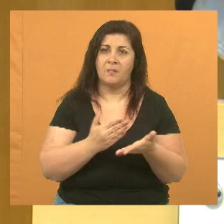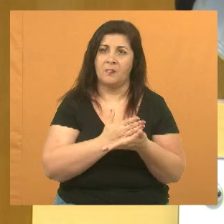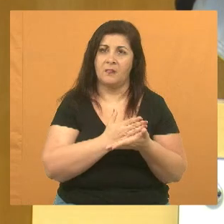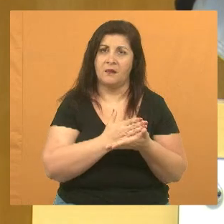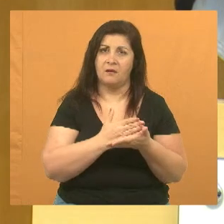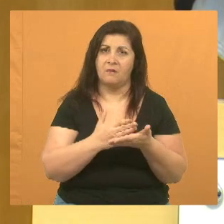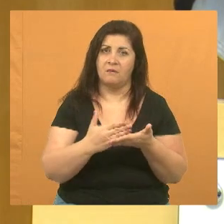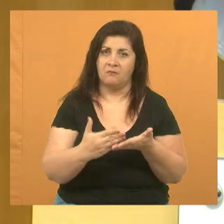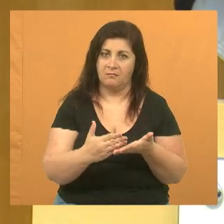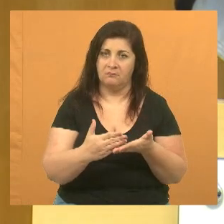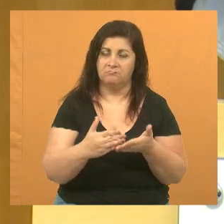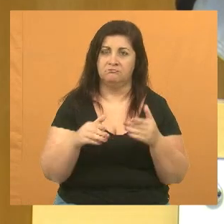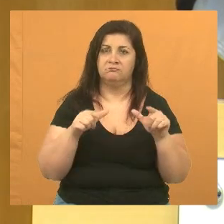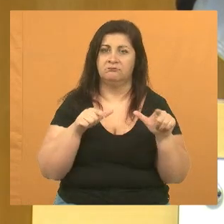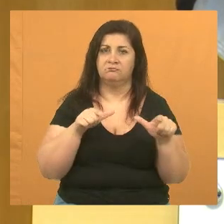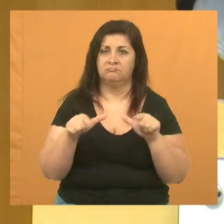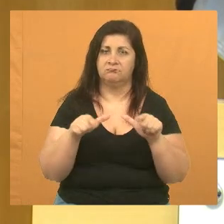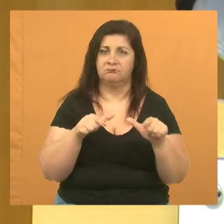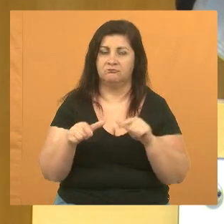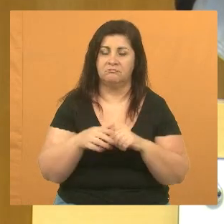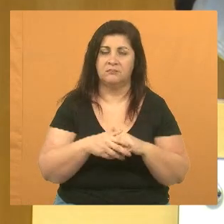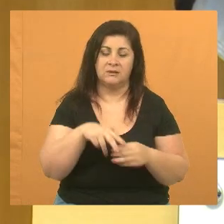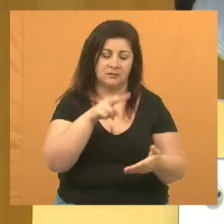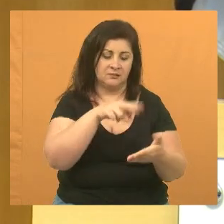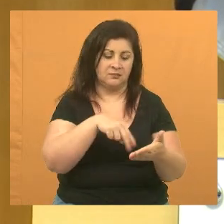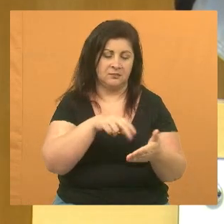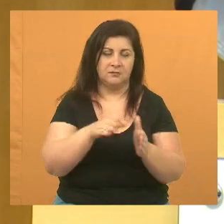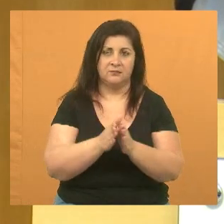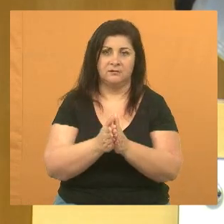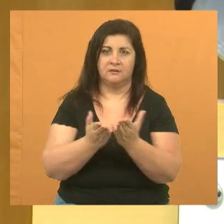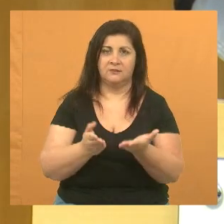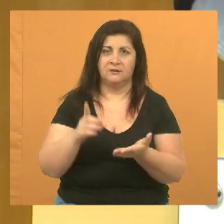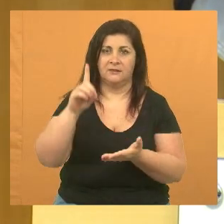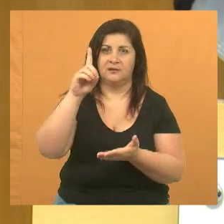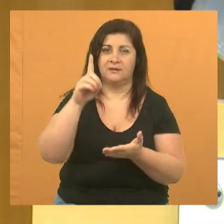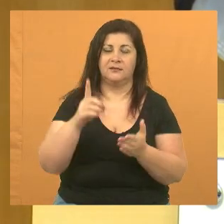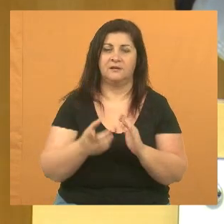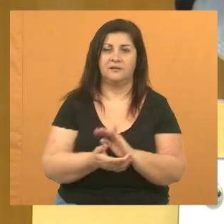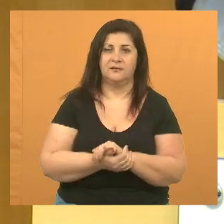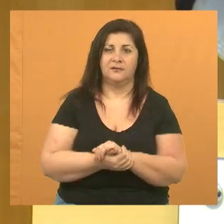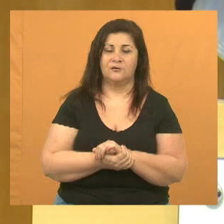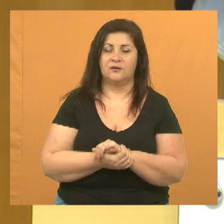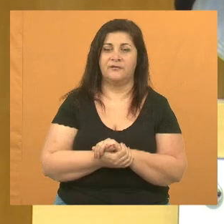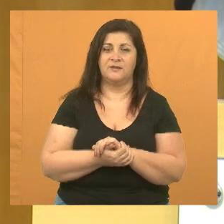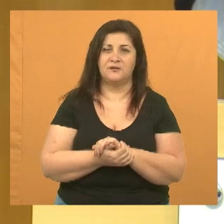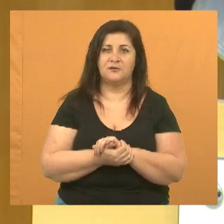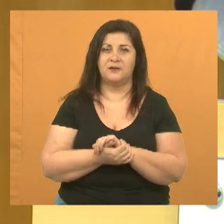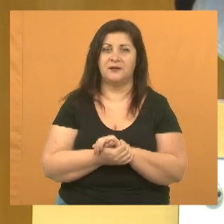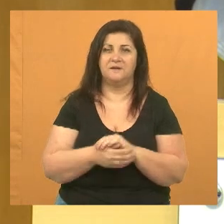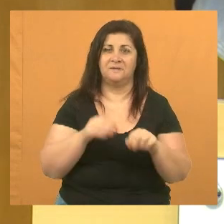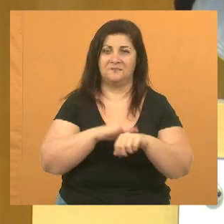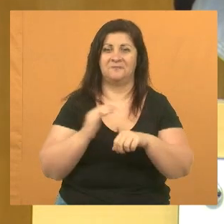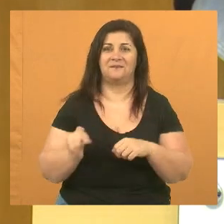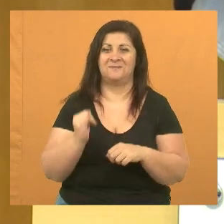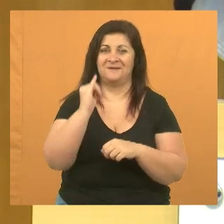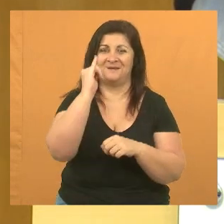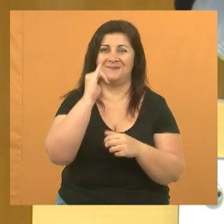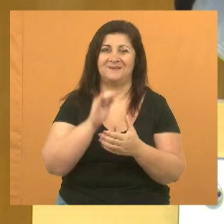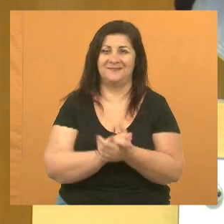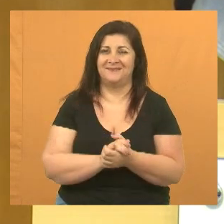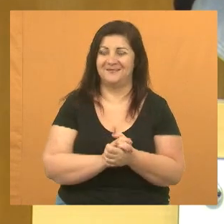começa o seu trabalho lendo a palavra de Deus, que é o mais importante na nossa